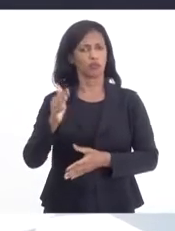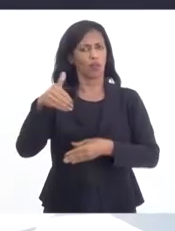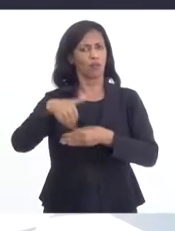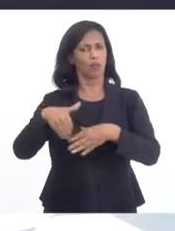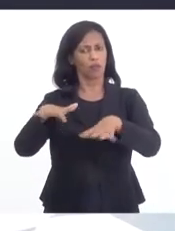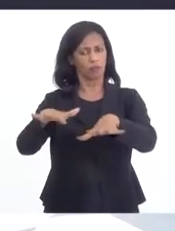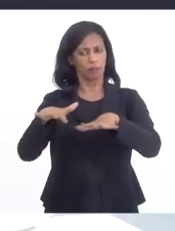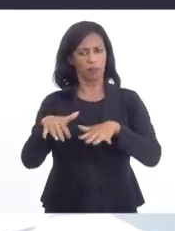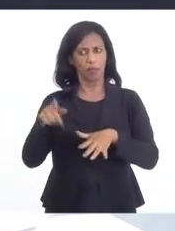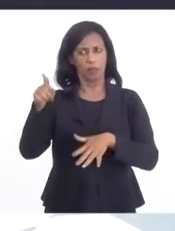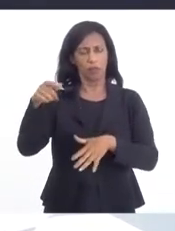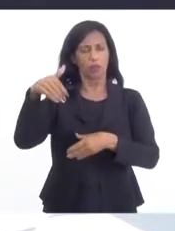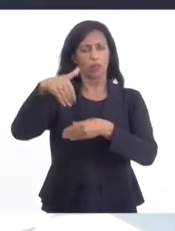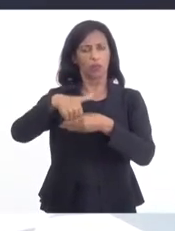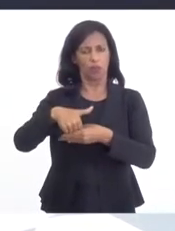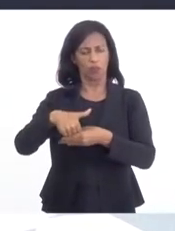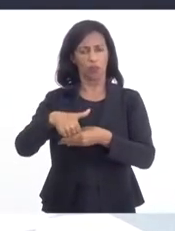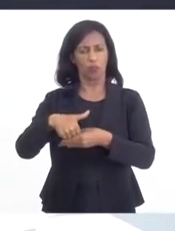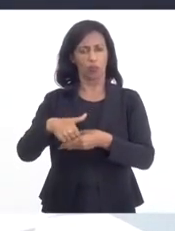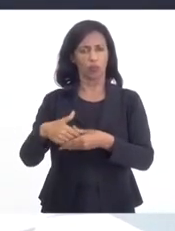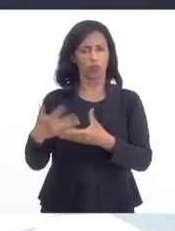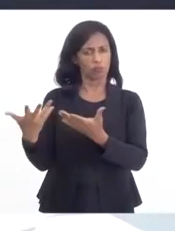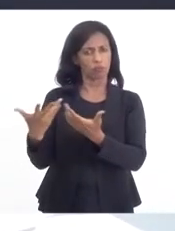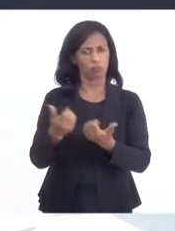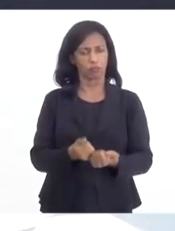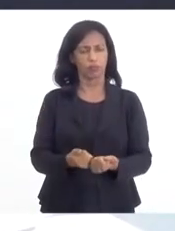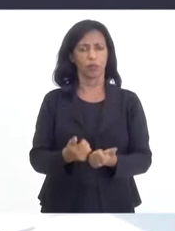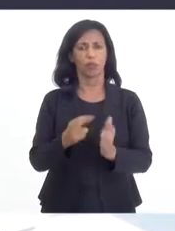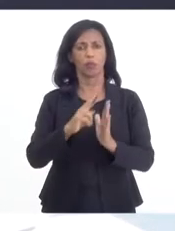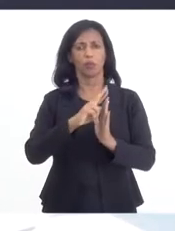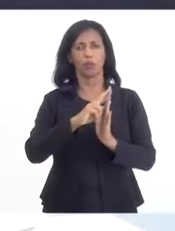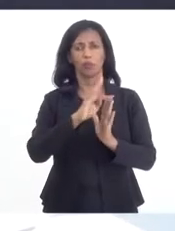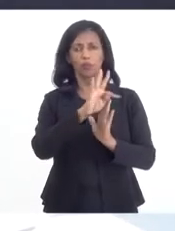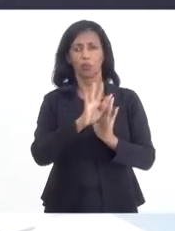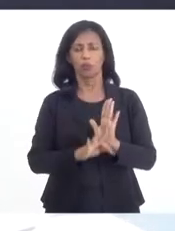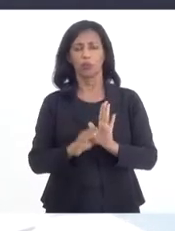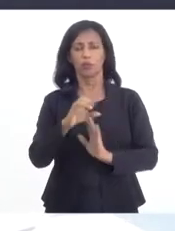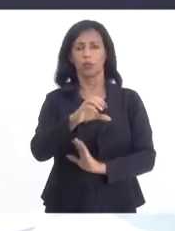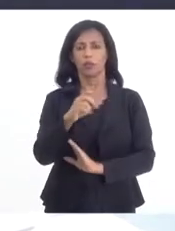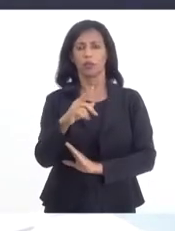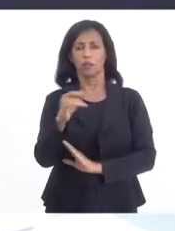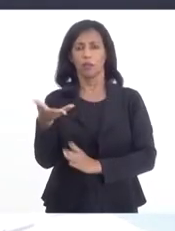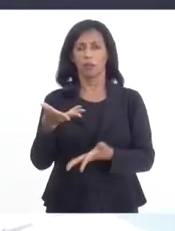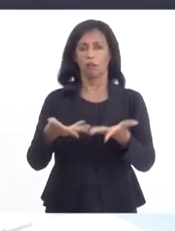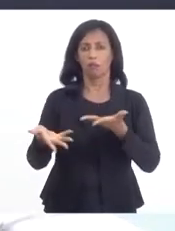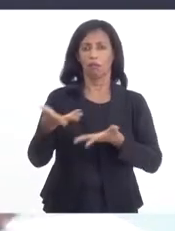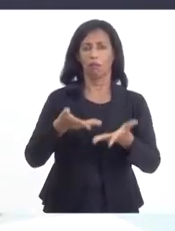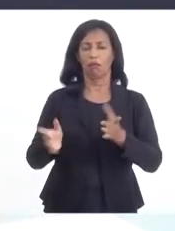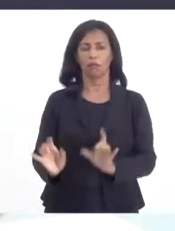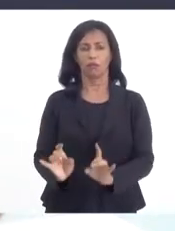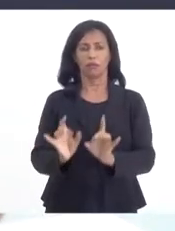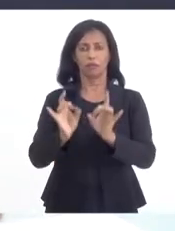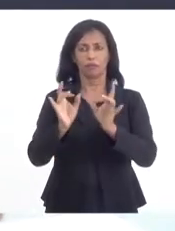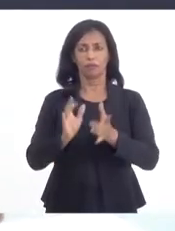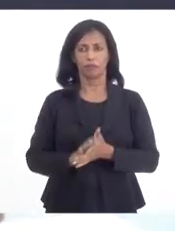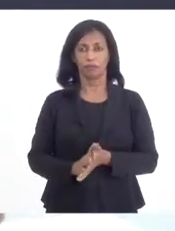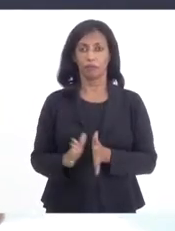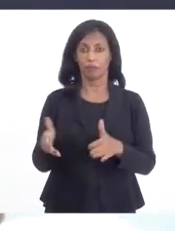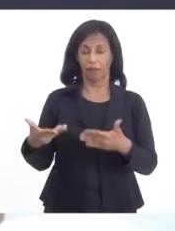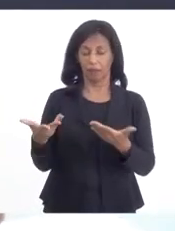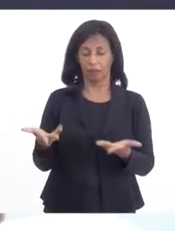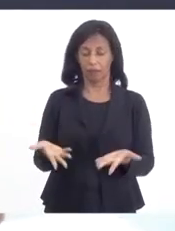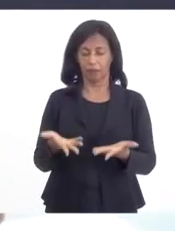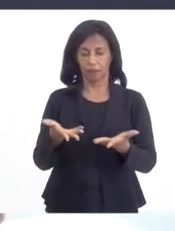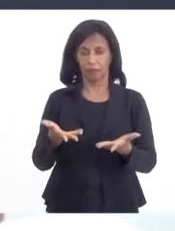e Vossa Excelência votou favorável, do relatório da CPI do ROET Participação Especial. Assim